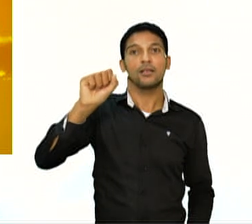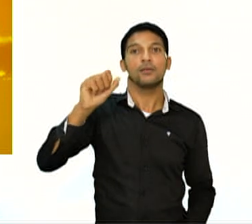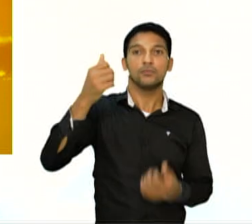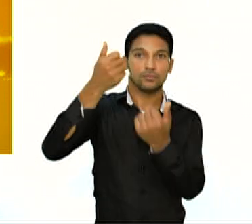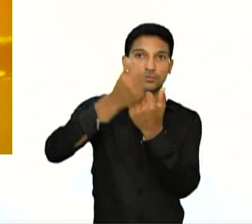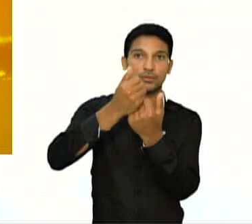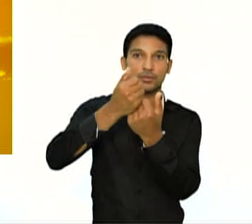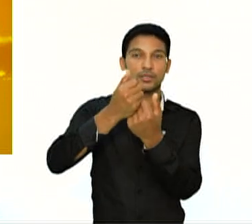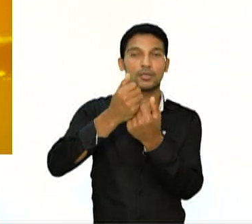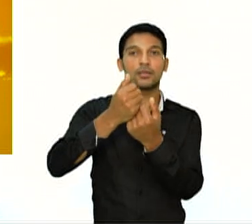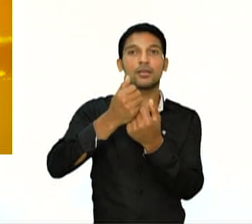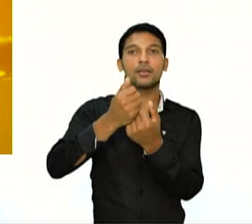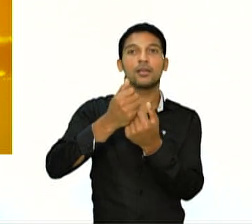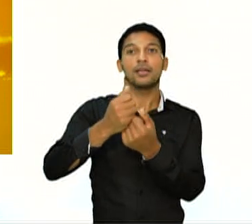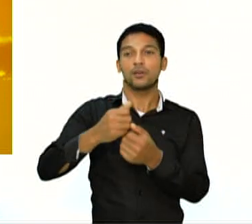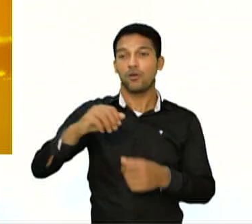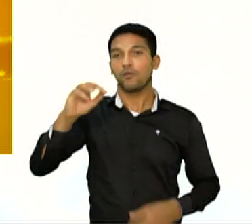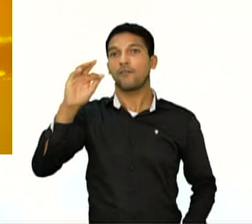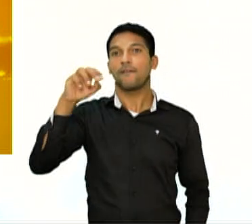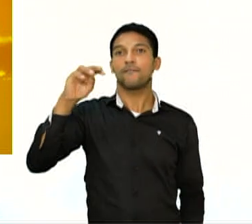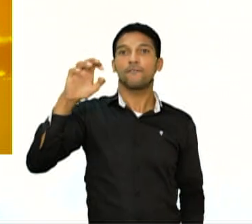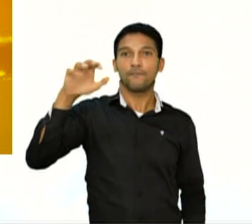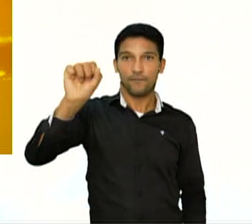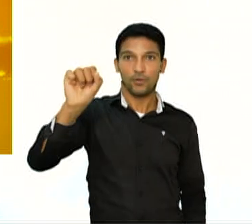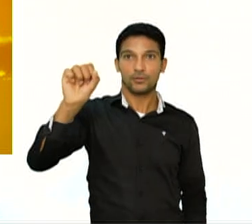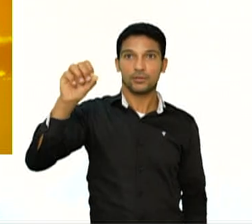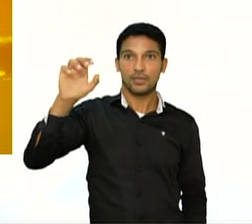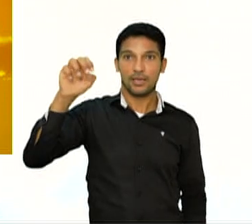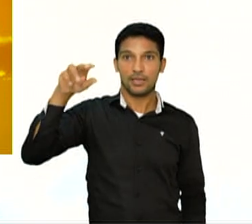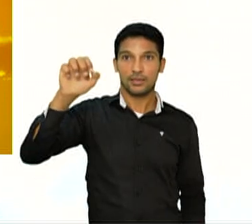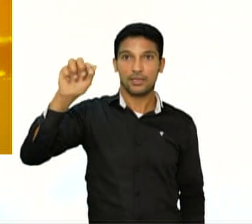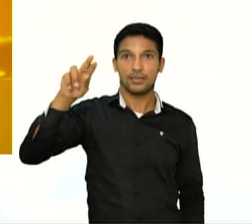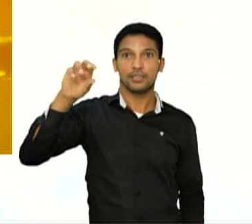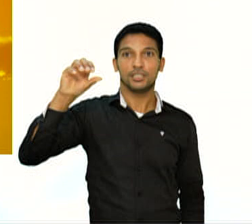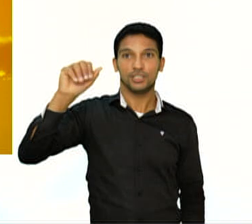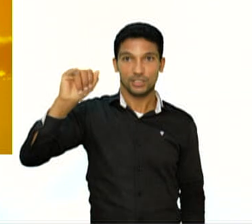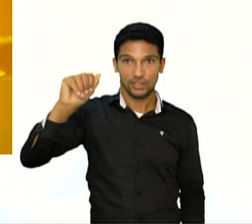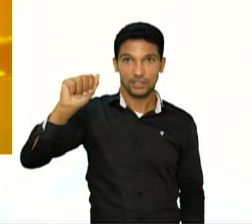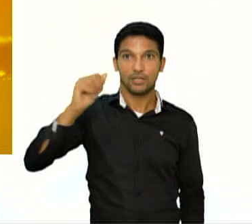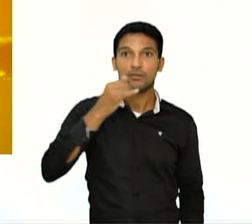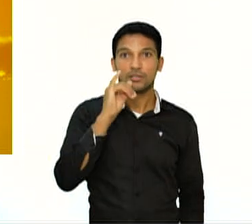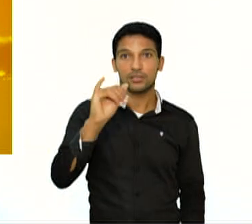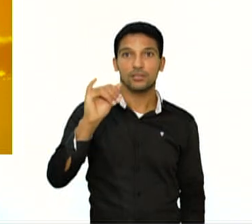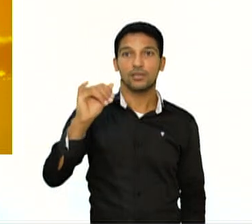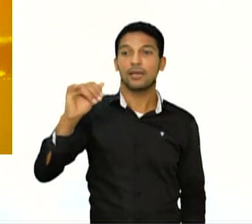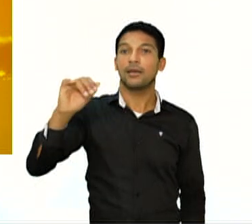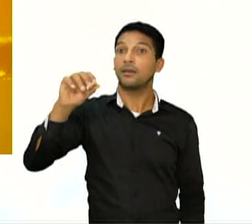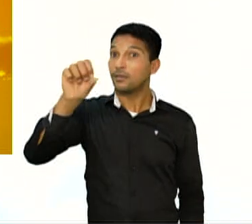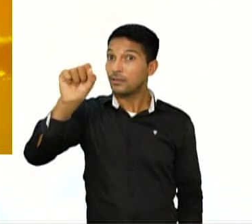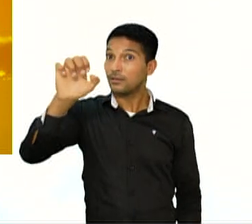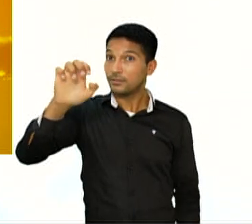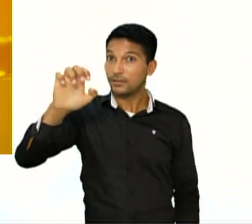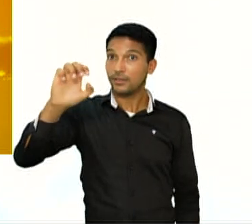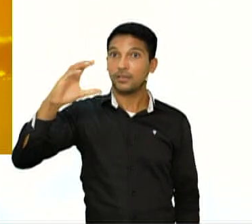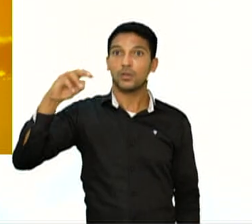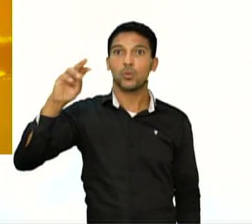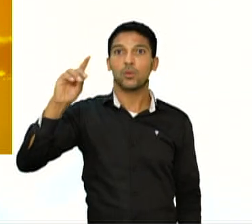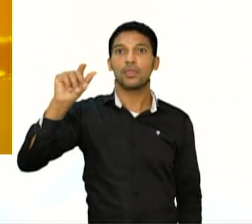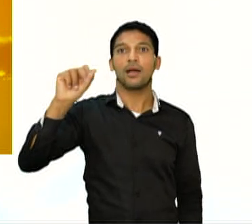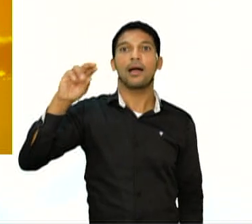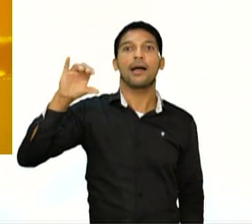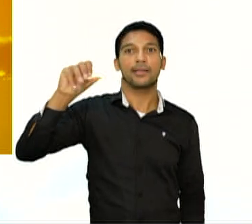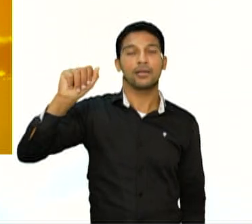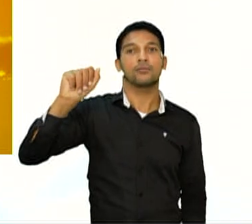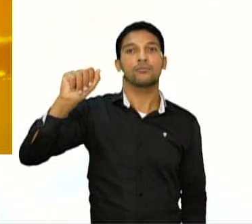energia, fonte energética secundária. Então é a mesma coisa que fonte secundária, por isso em alguns elementos vamos passar rapidinho, porque